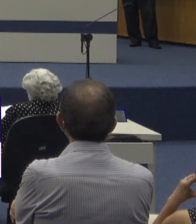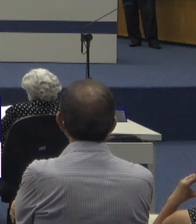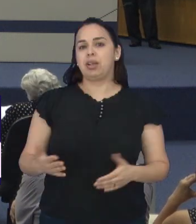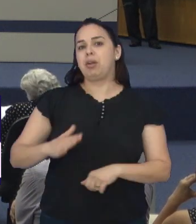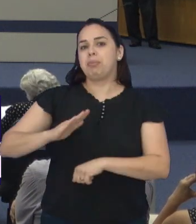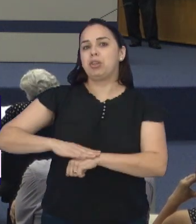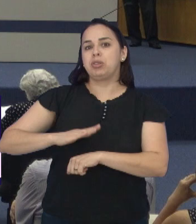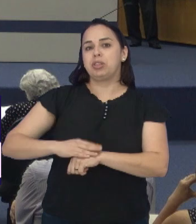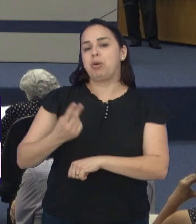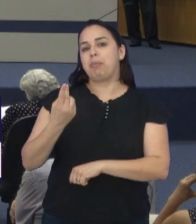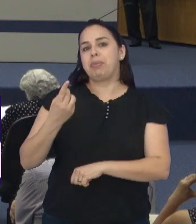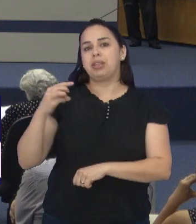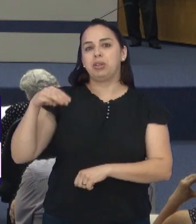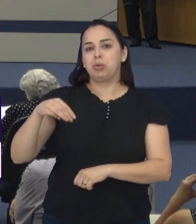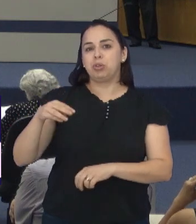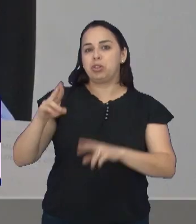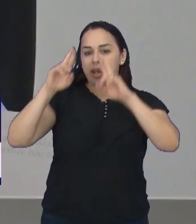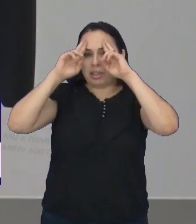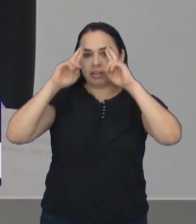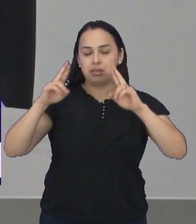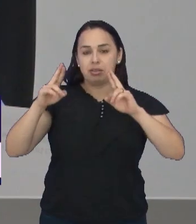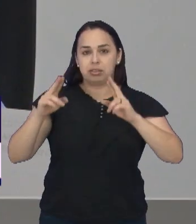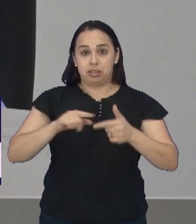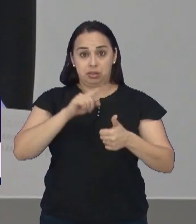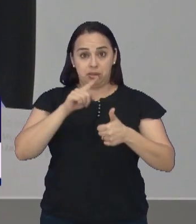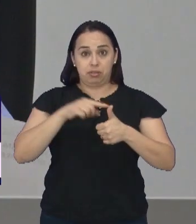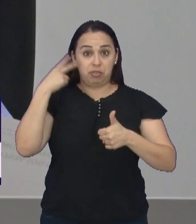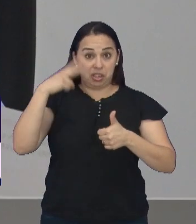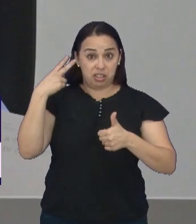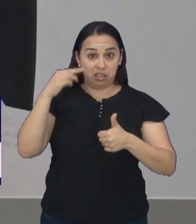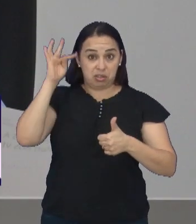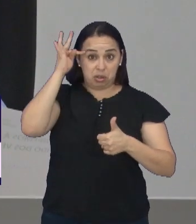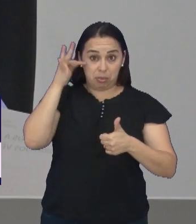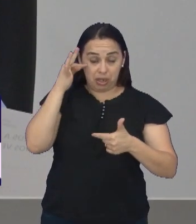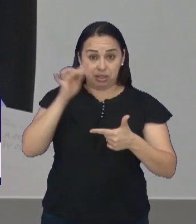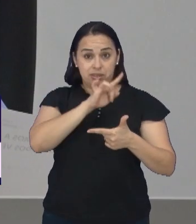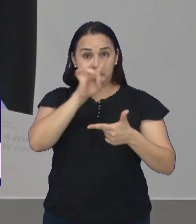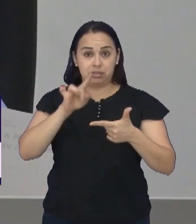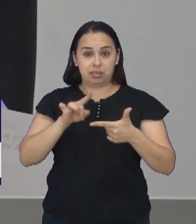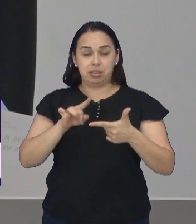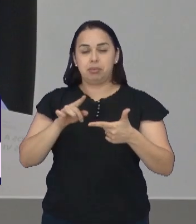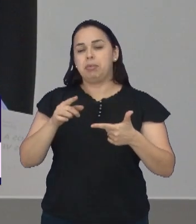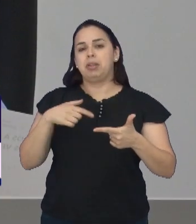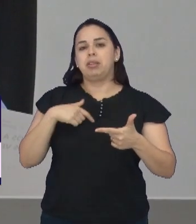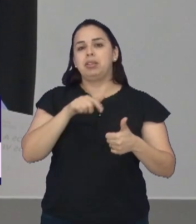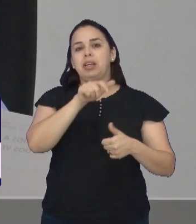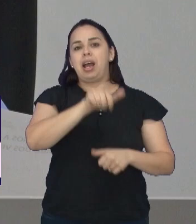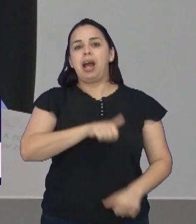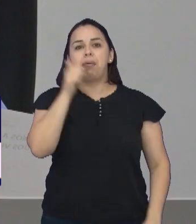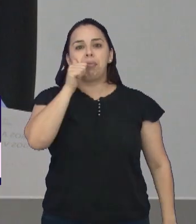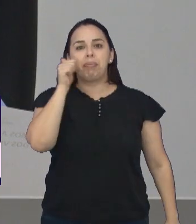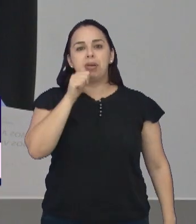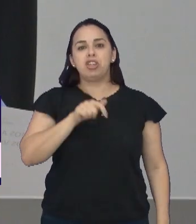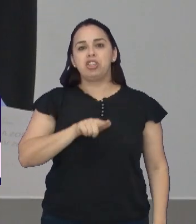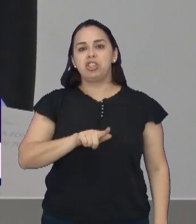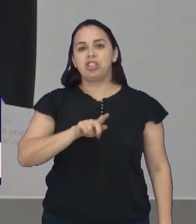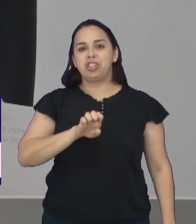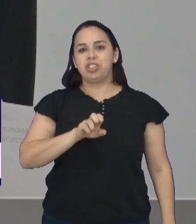Passaremos agora a um minuto de silêncio, a pedido do vereador Tomás Henrique, pelo passamento de Gessi